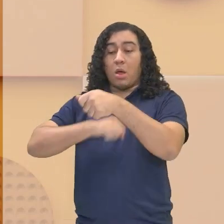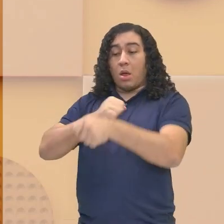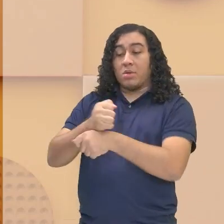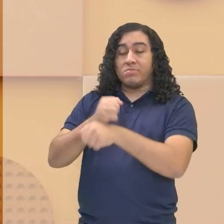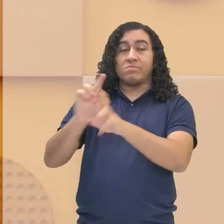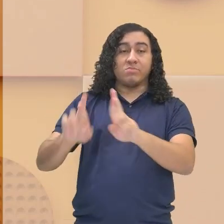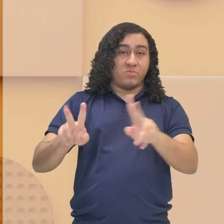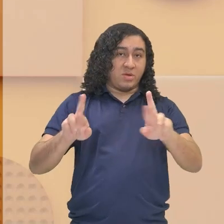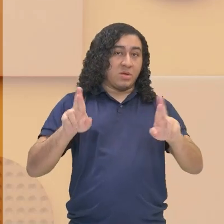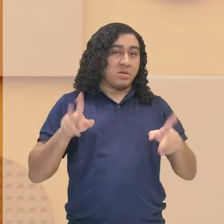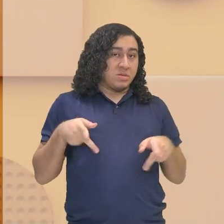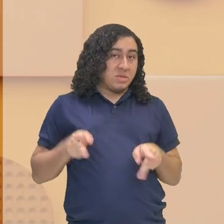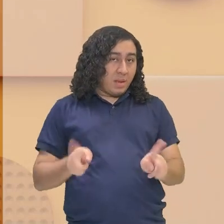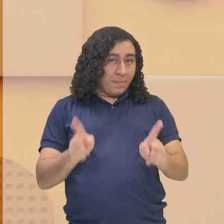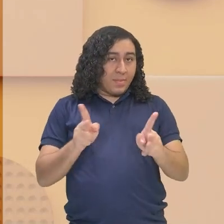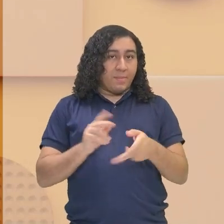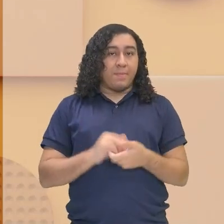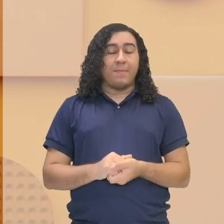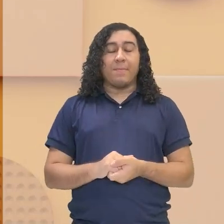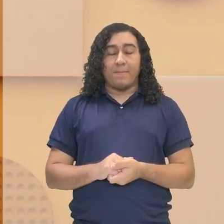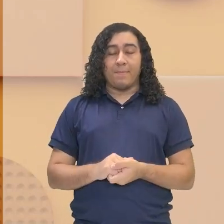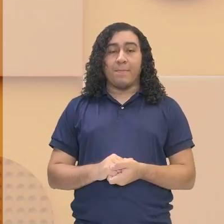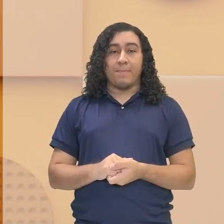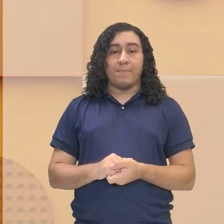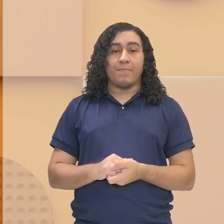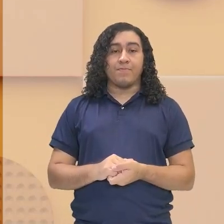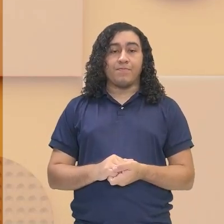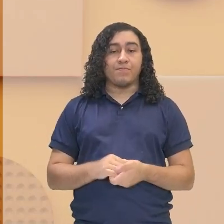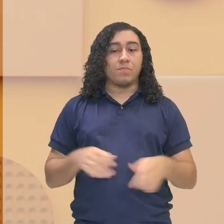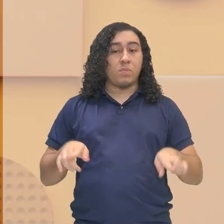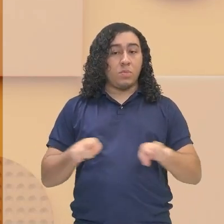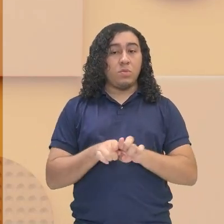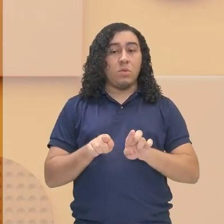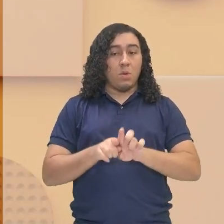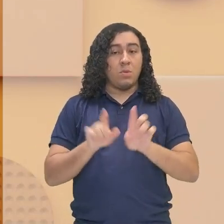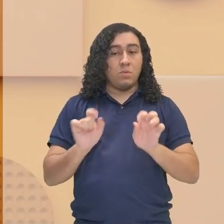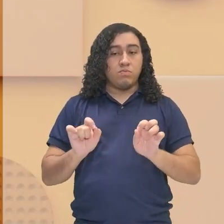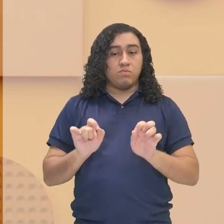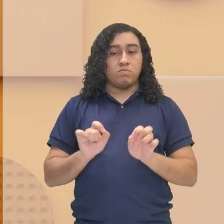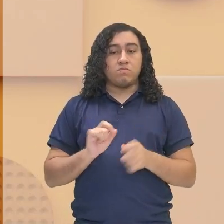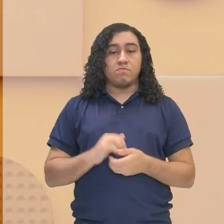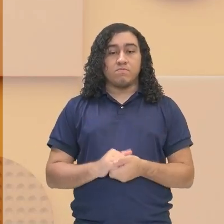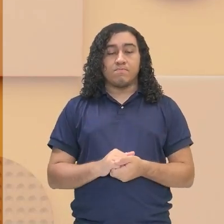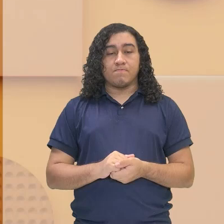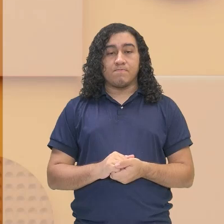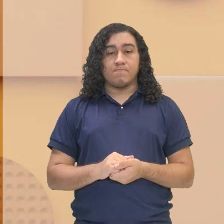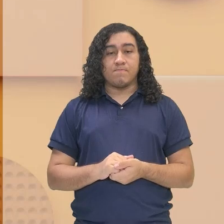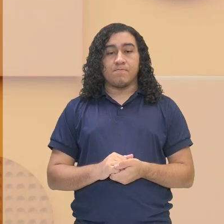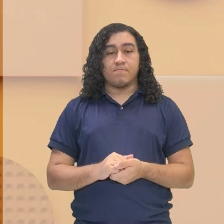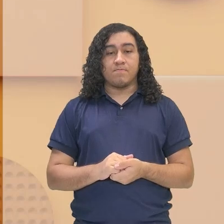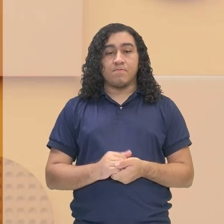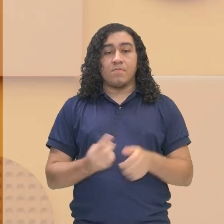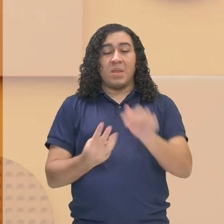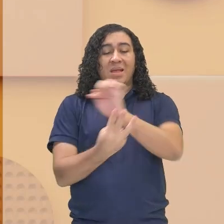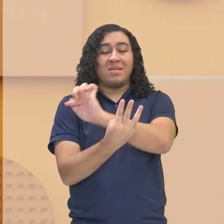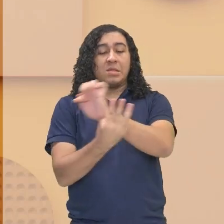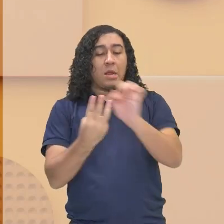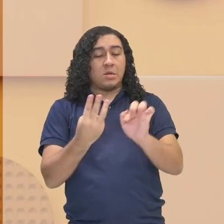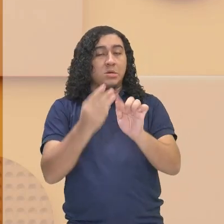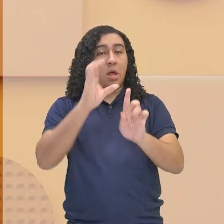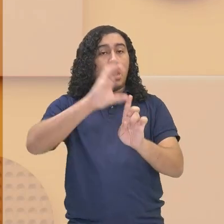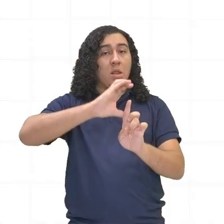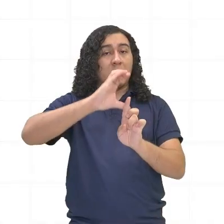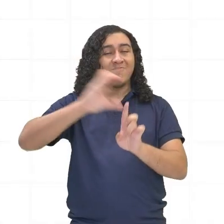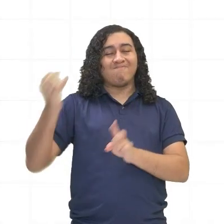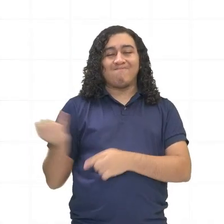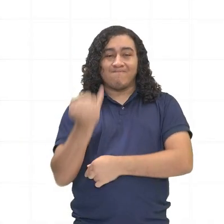Tá bom? E você vai ter também, agora, 3 calendários importantíssimos.